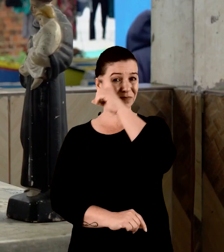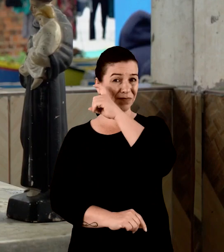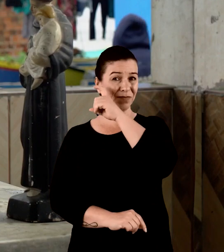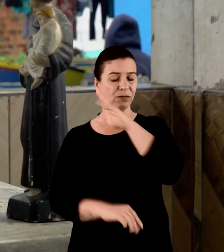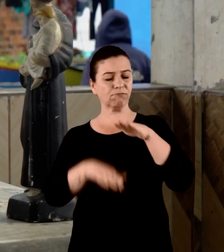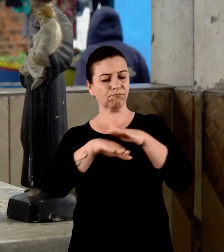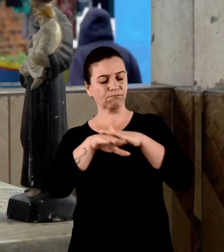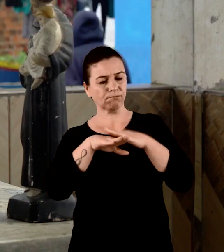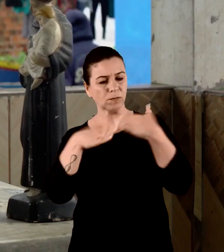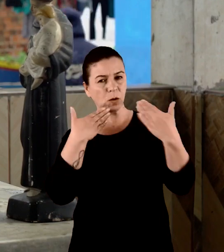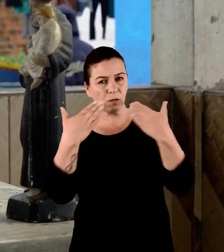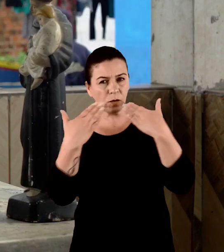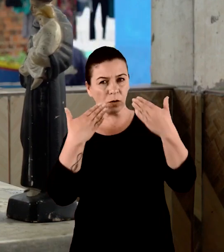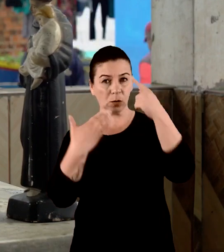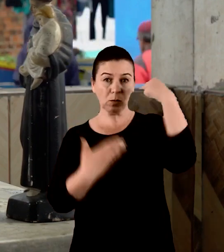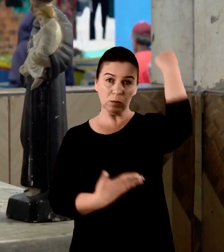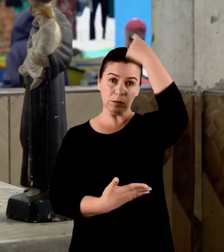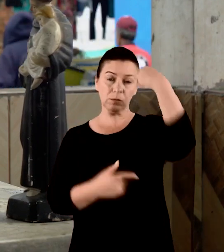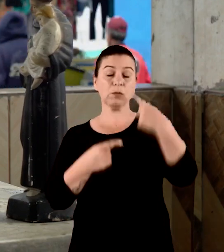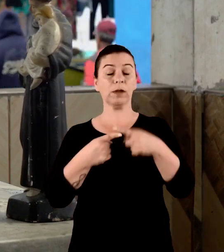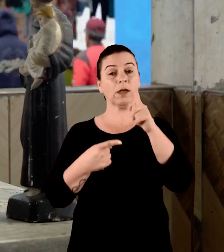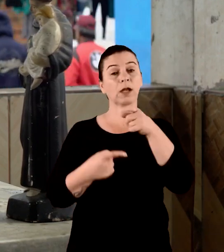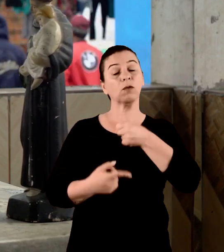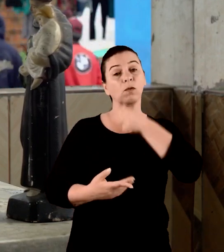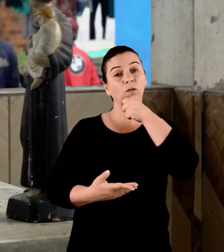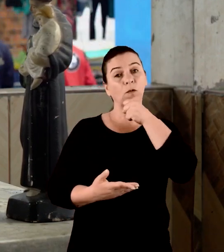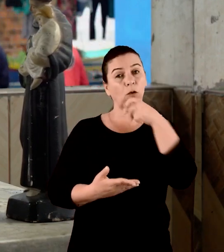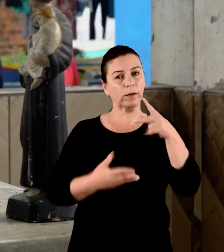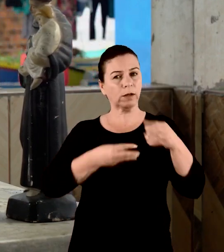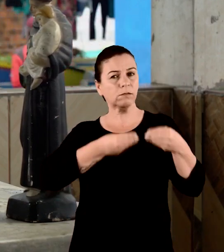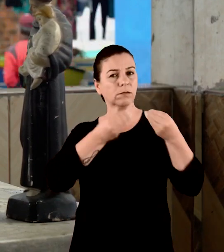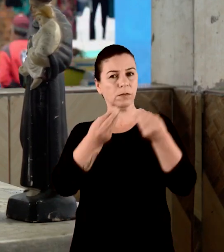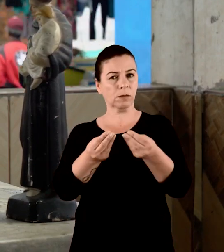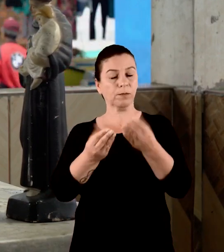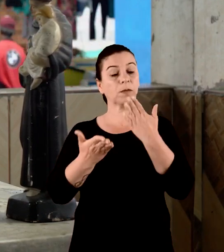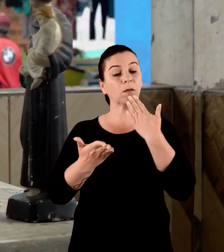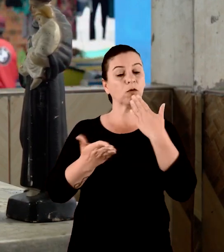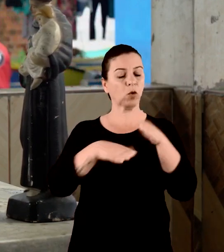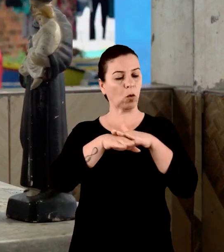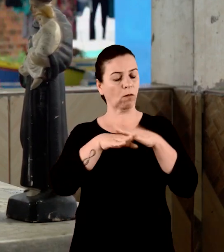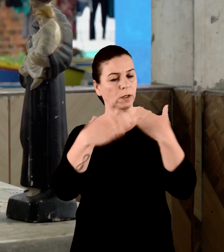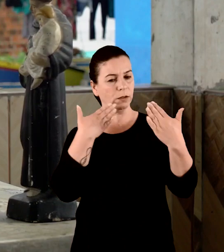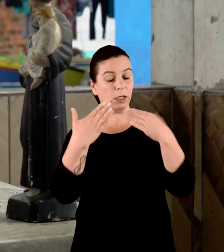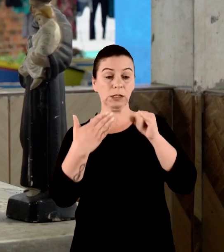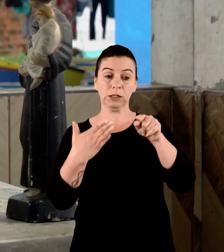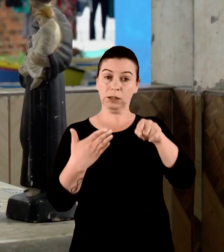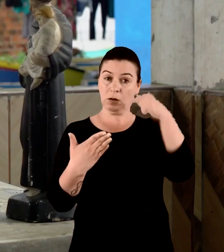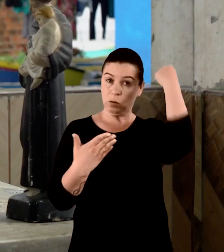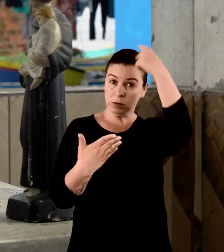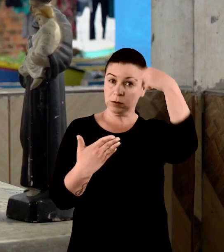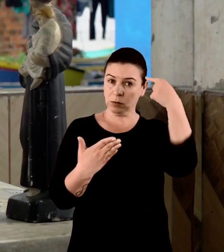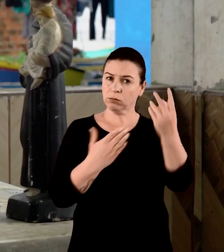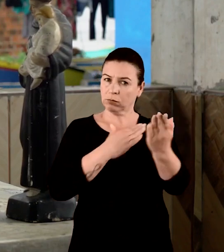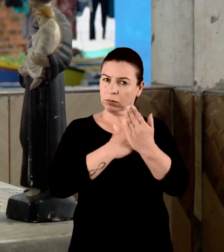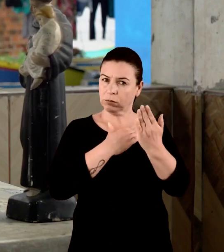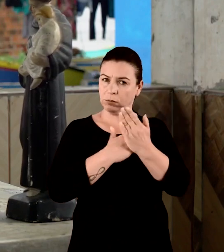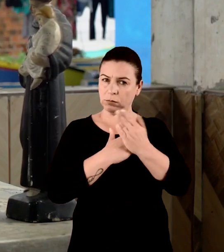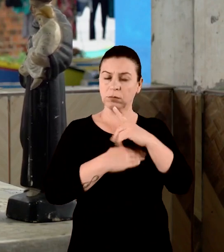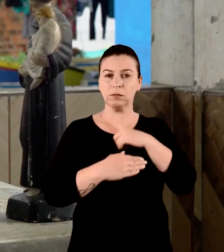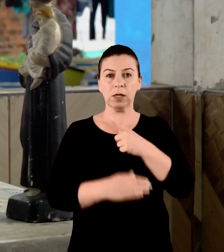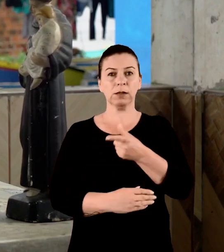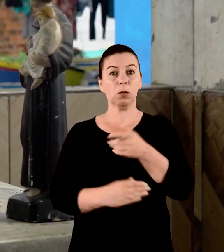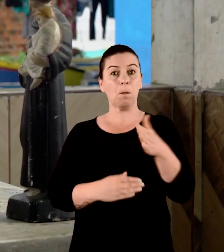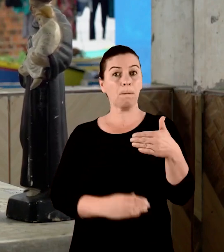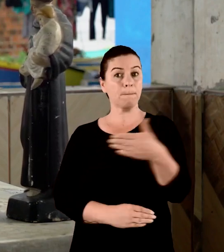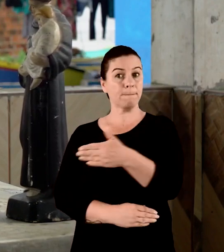muitas dificuldades. Aí ele conversou com o santo, que tinha sido do avô dele, e pediu para o santo que se o santo ajudasse